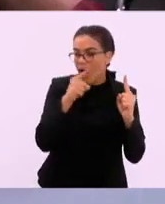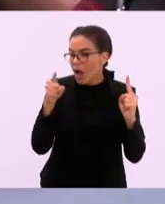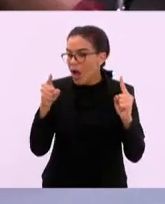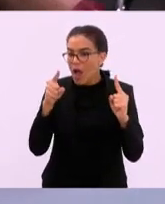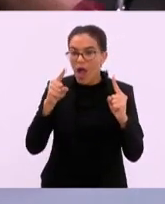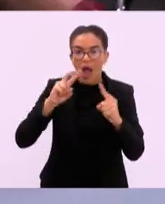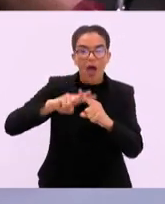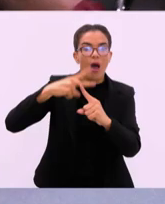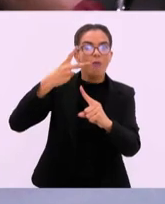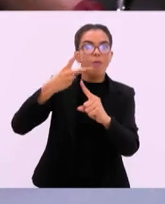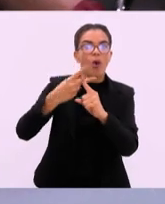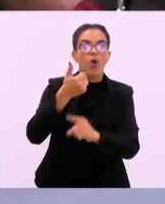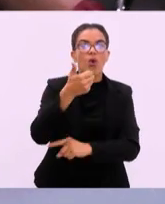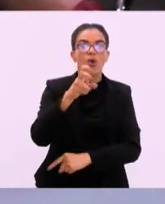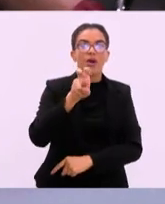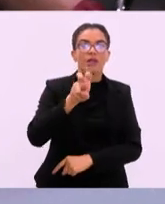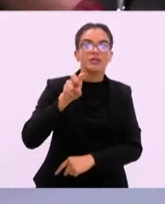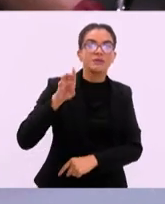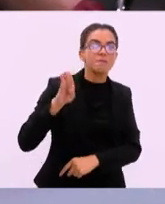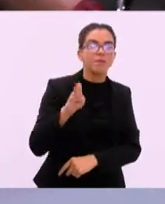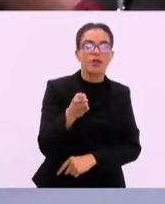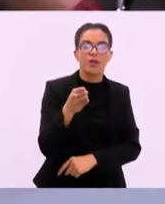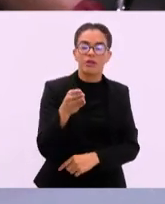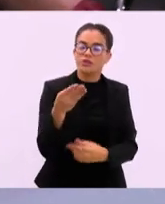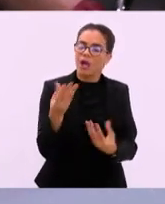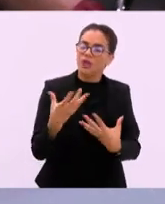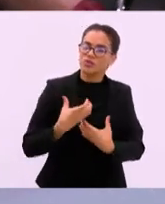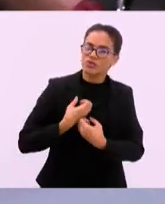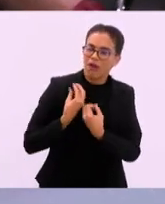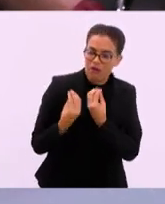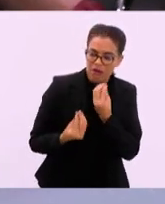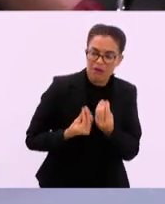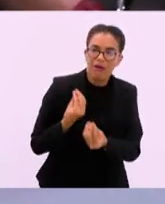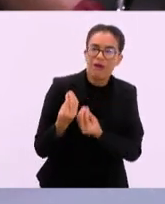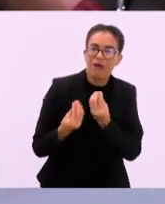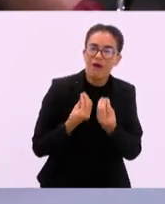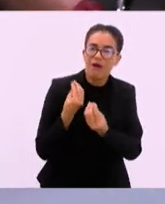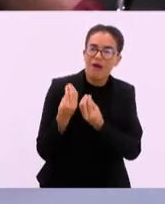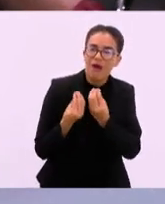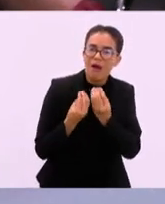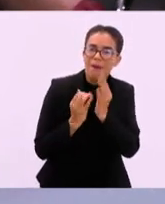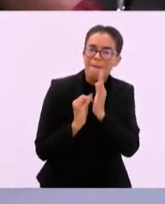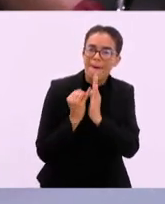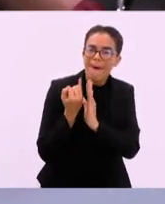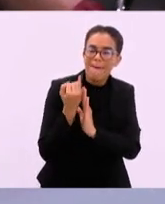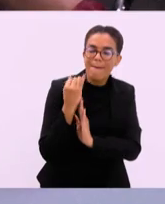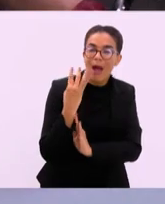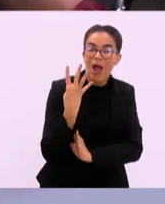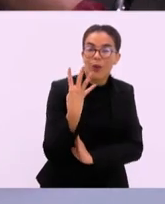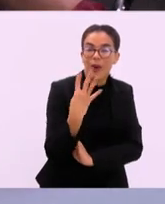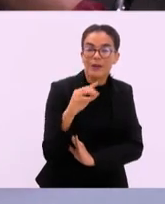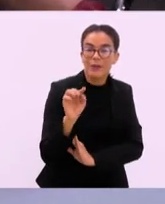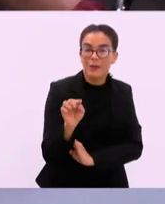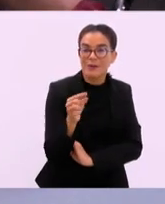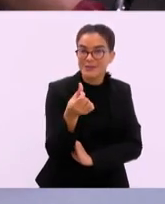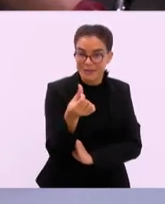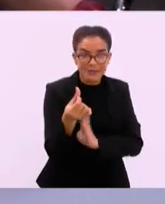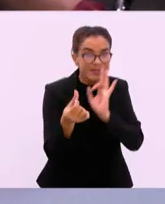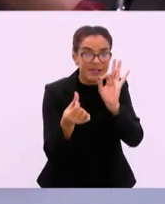bilhões aproximadamente. Assustar como? Se a inflação do ano passado foi 4,6, né? Não